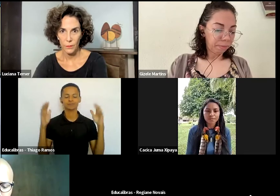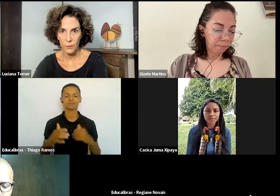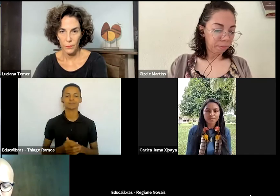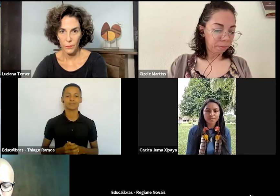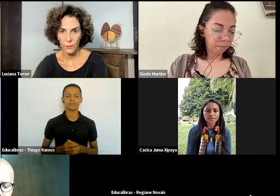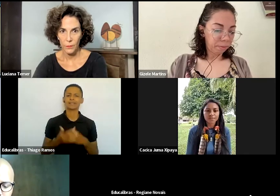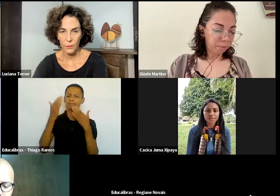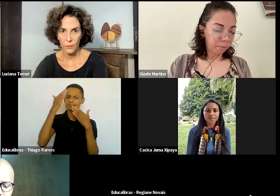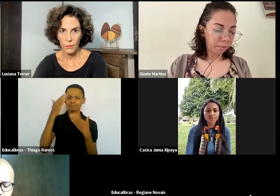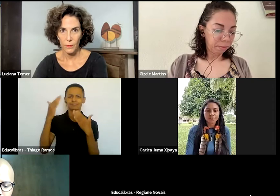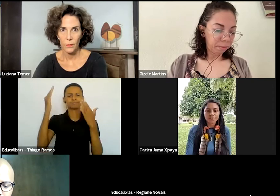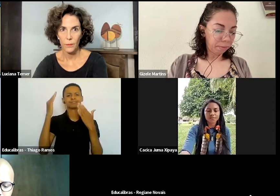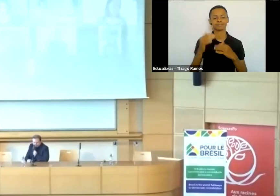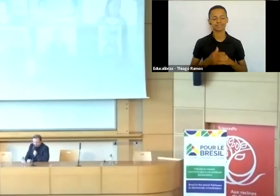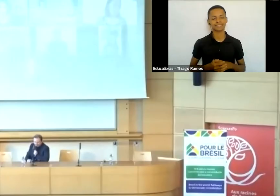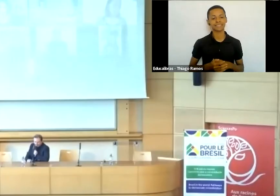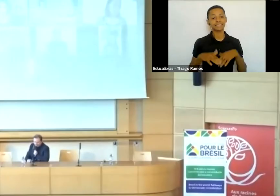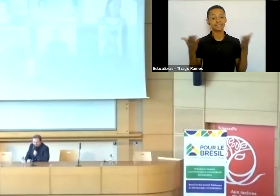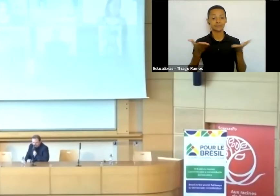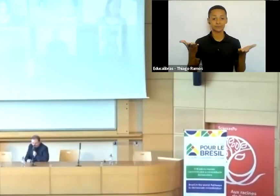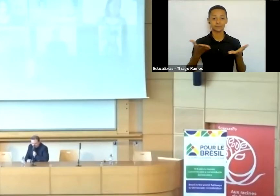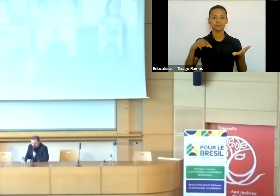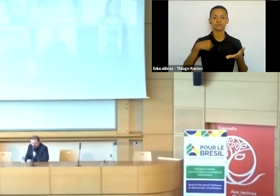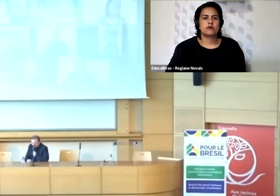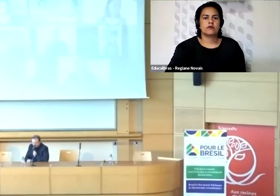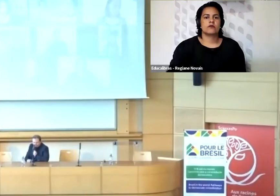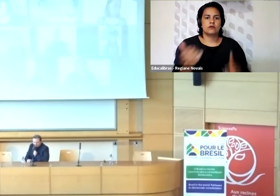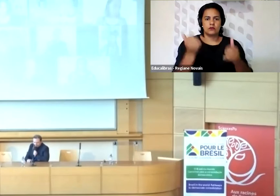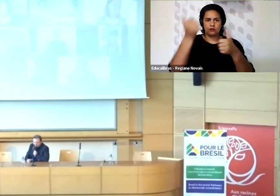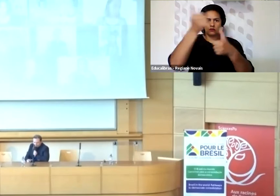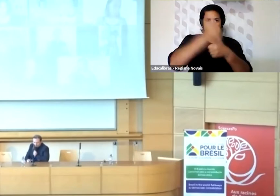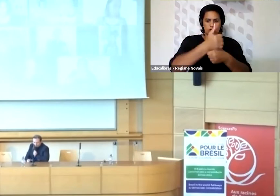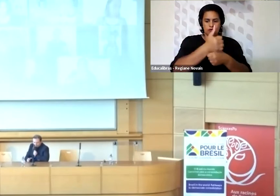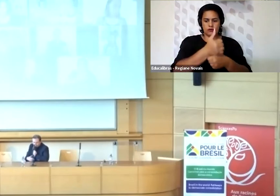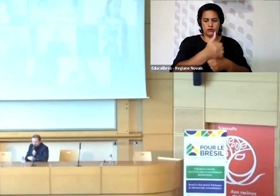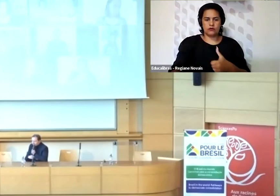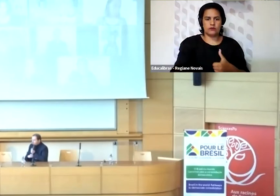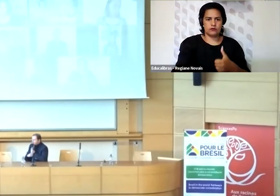Obrigado. Agora vou dar a palavra a Jackson